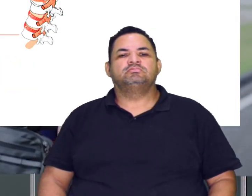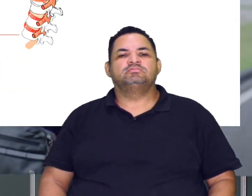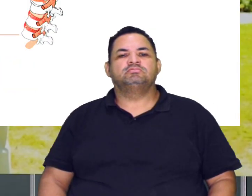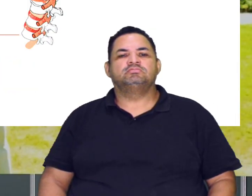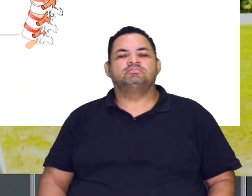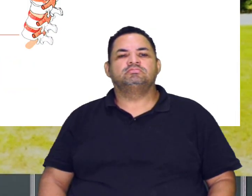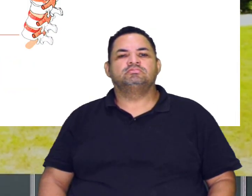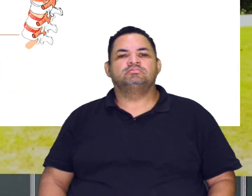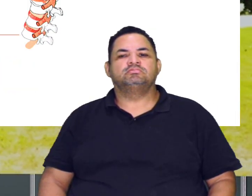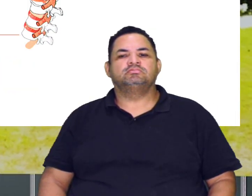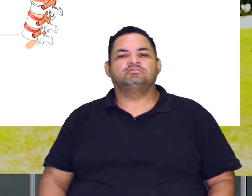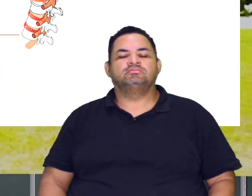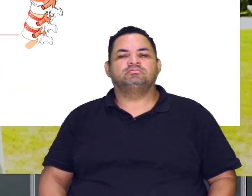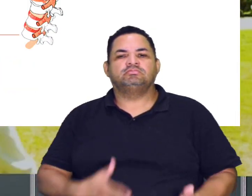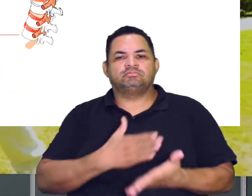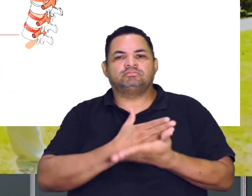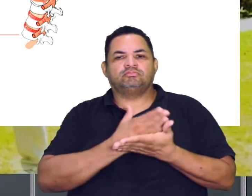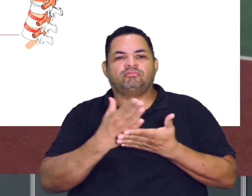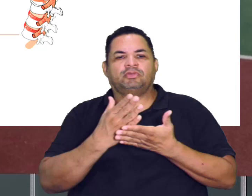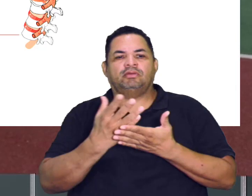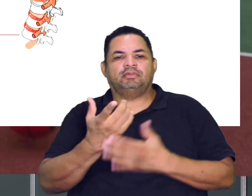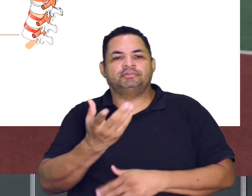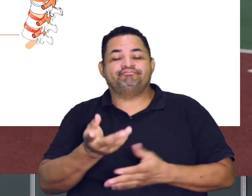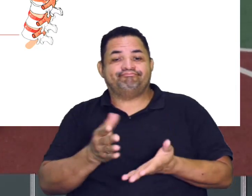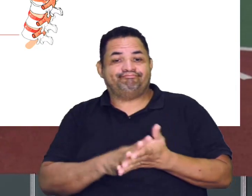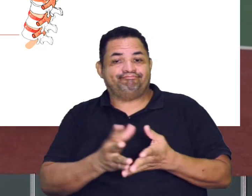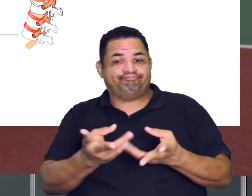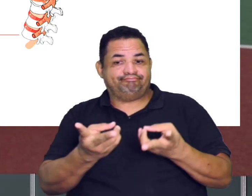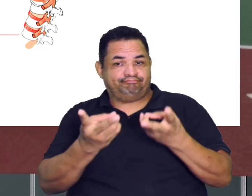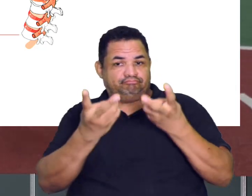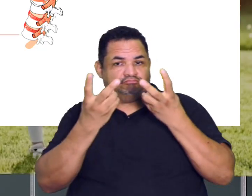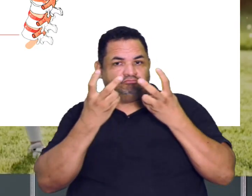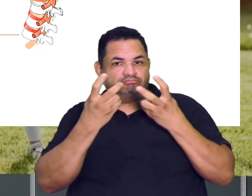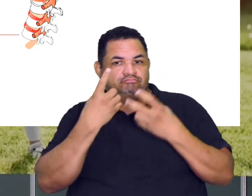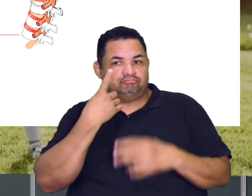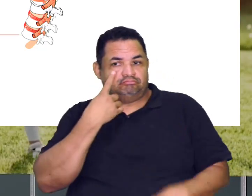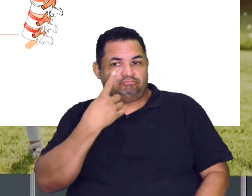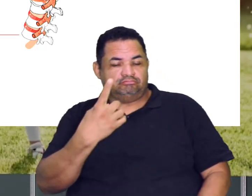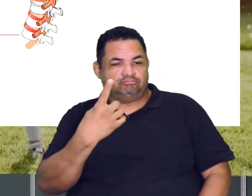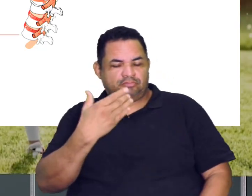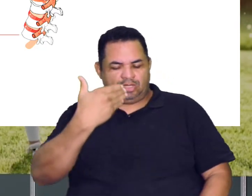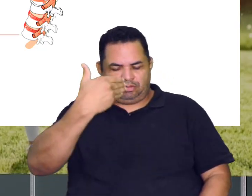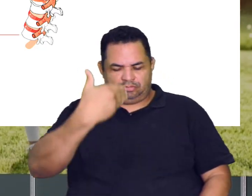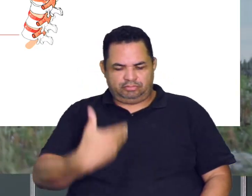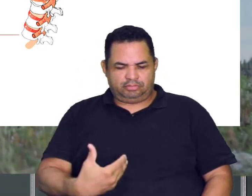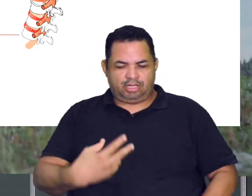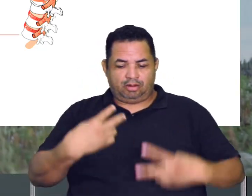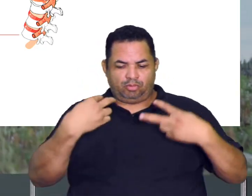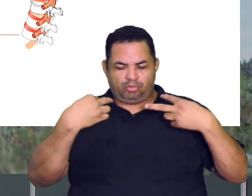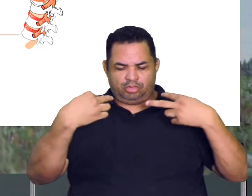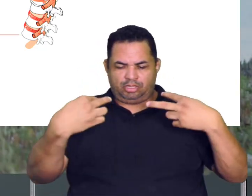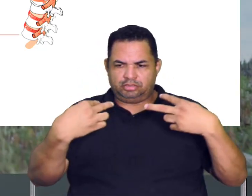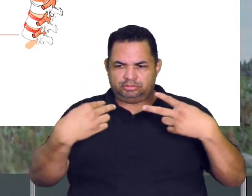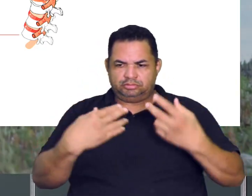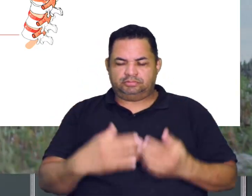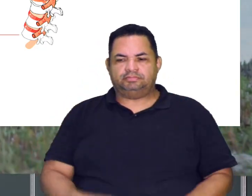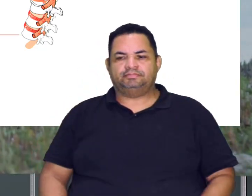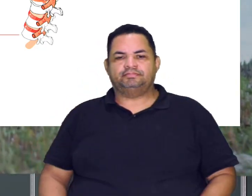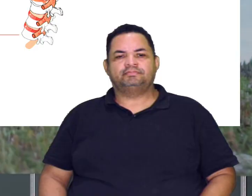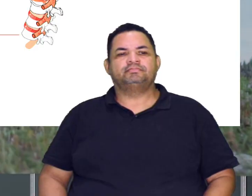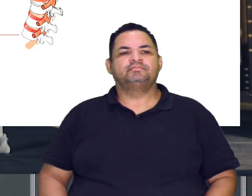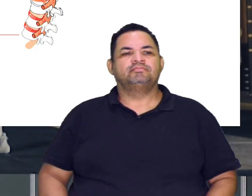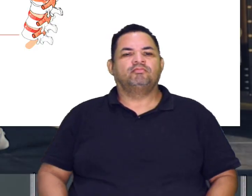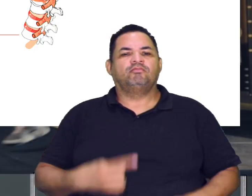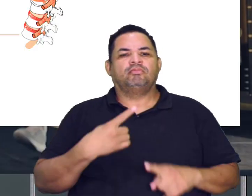só. E aí a gente começa a perceber, e aí foi por isso que eu pedi para que você desse uma olhada na tua postura agora, na nossa